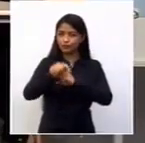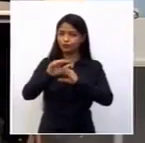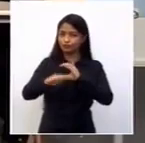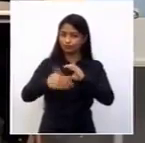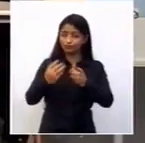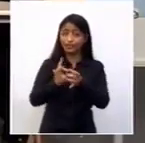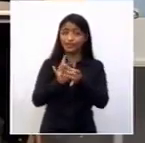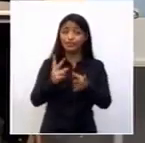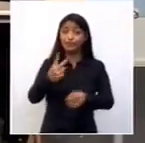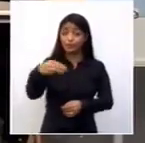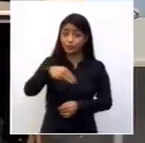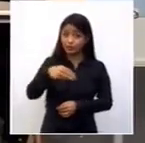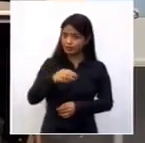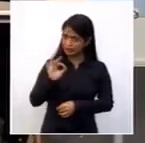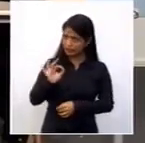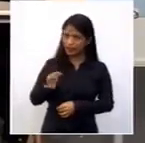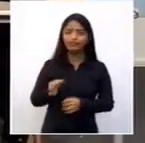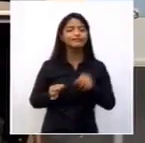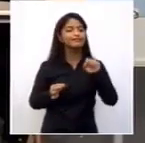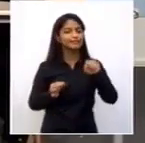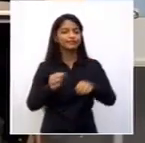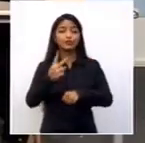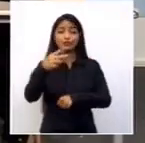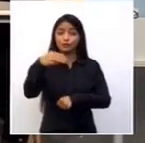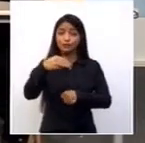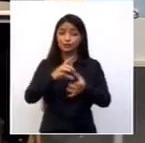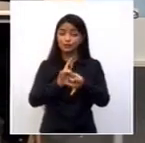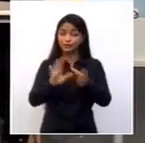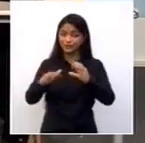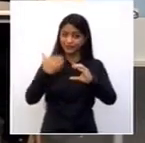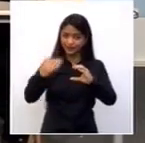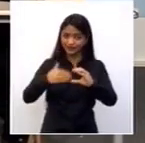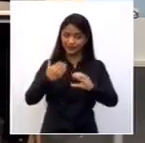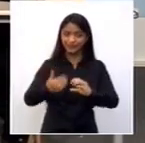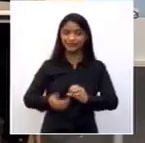2 minutos para que vocês compartilhem as suas impressões conosco.